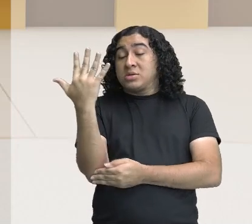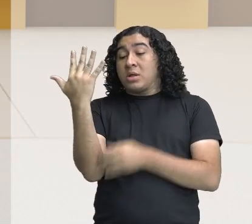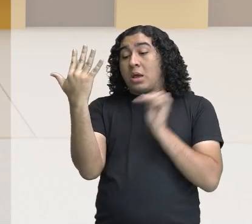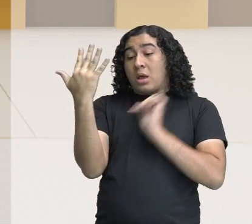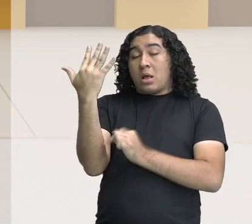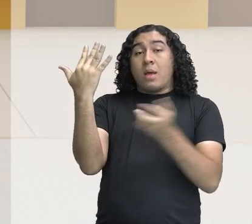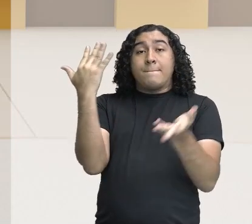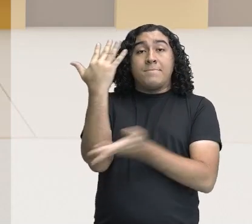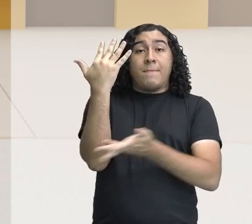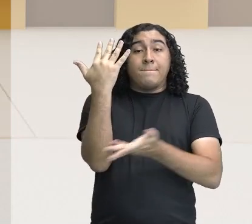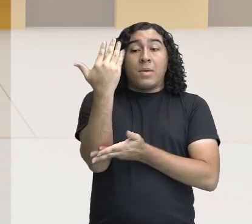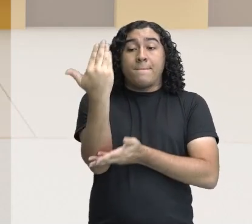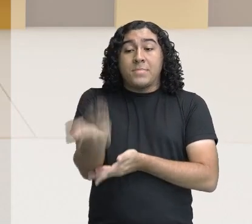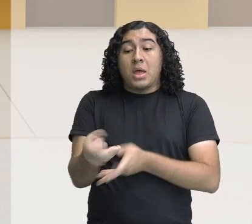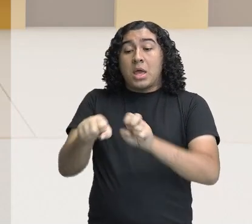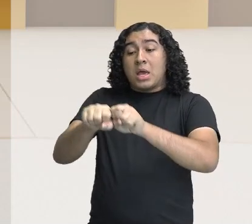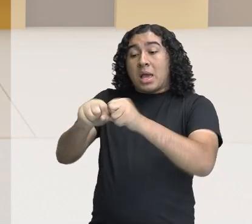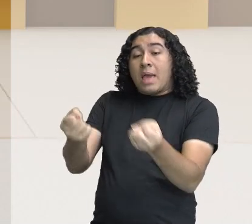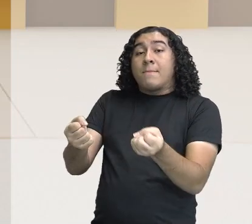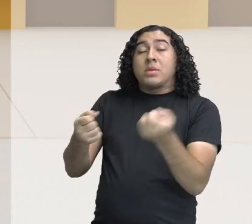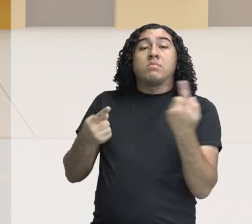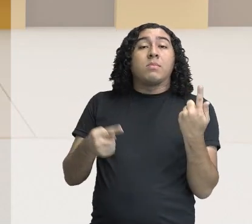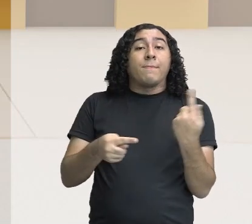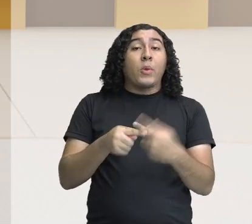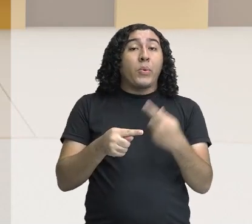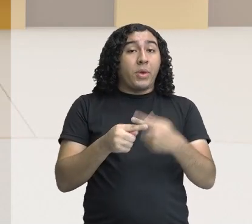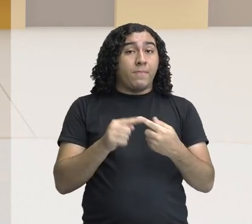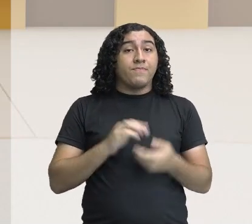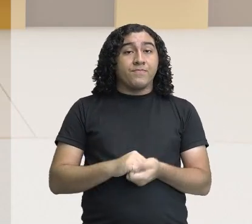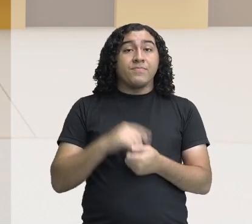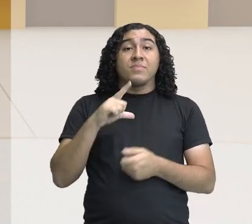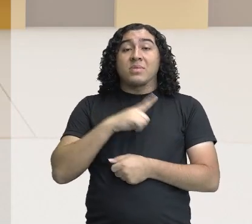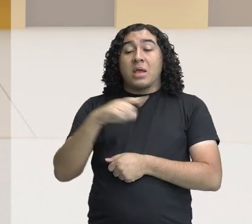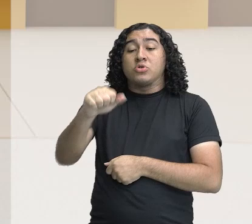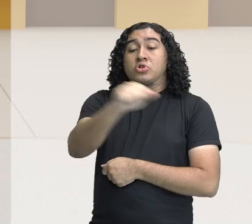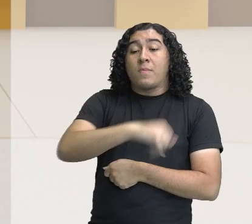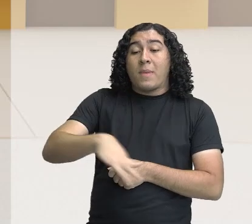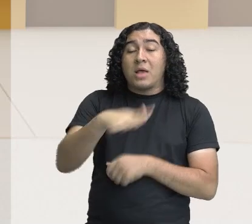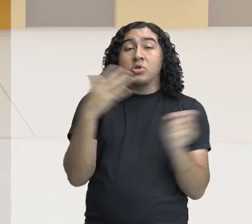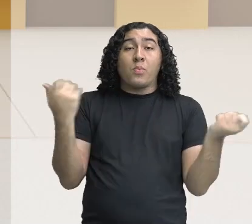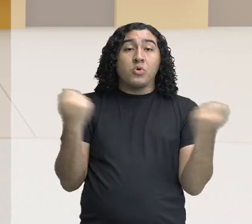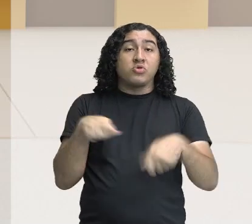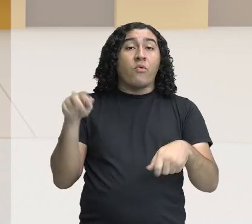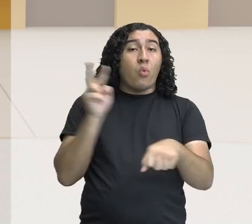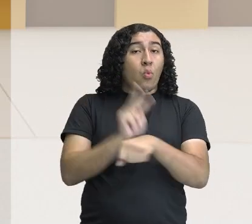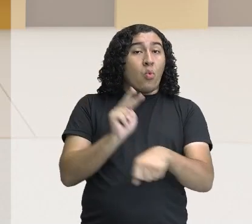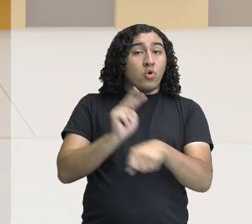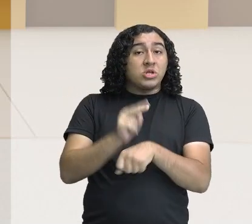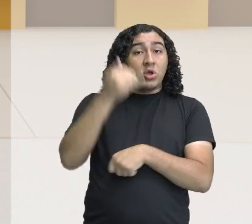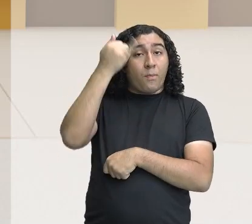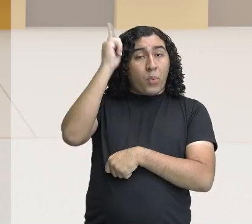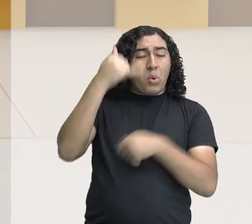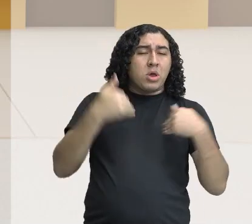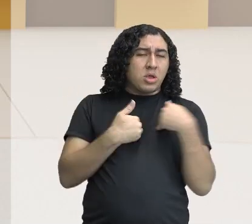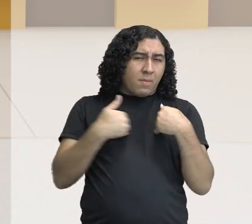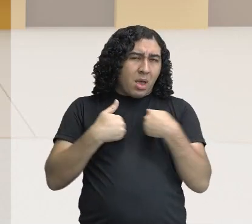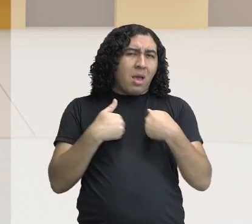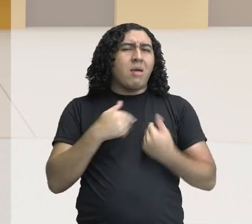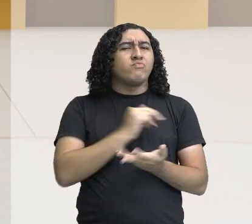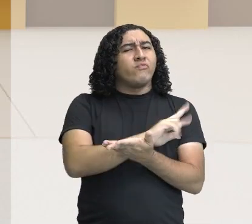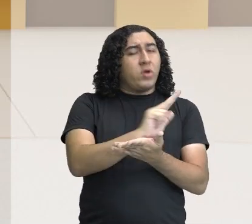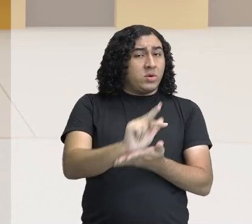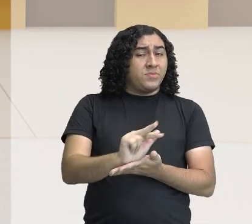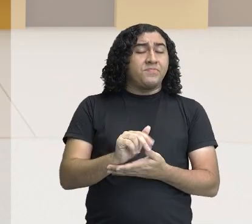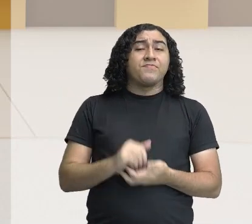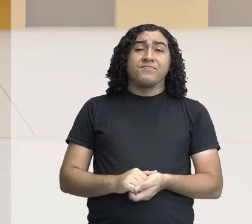sendo destruída muito em decorrência da criação de pastagem para a criação da pecuária, de